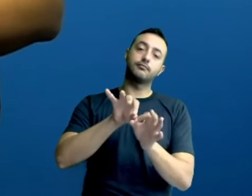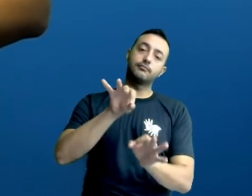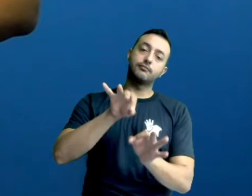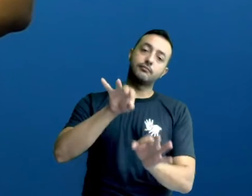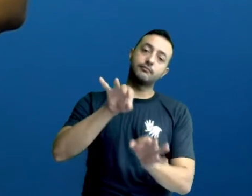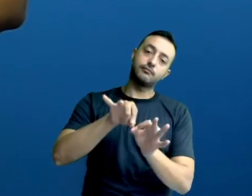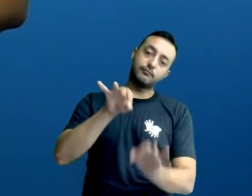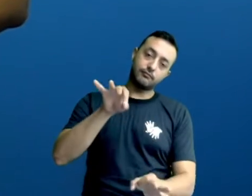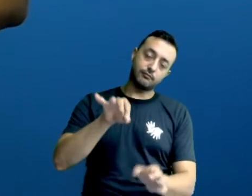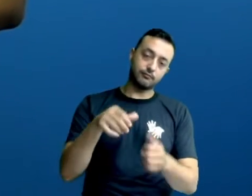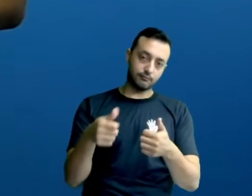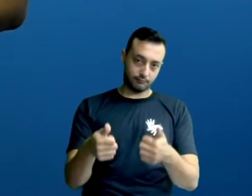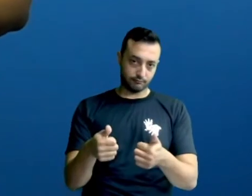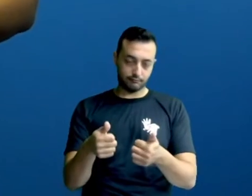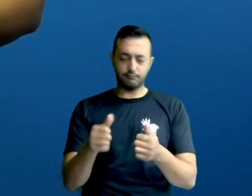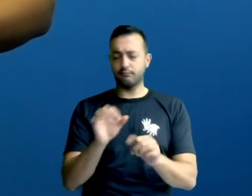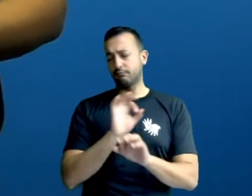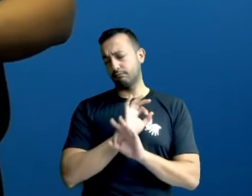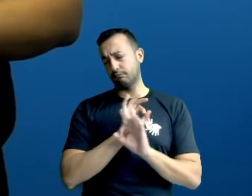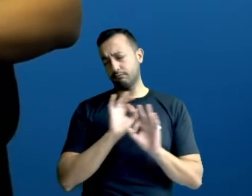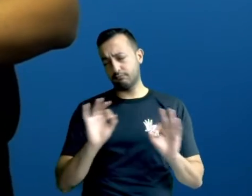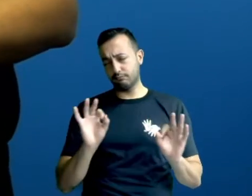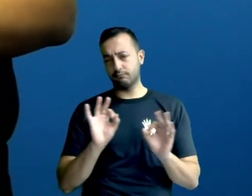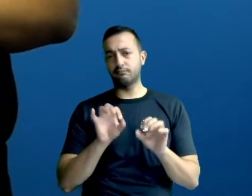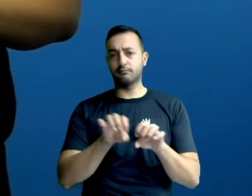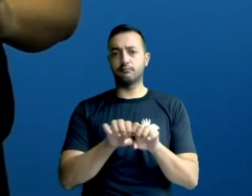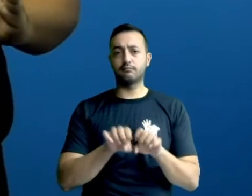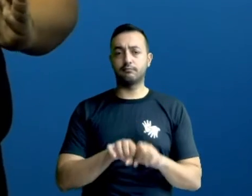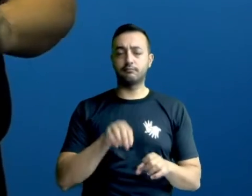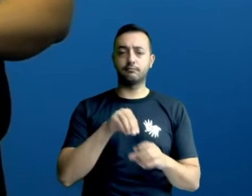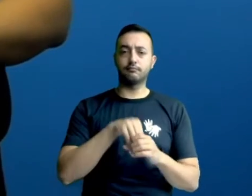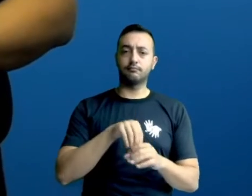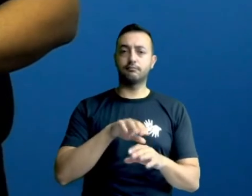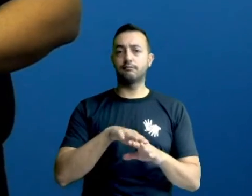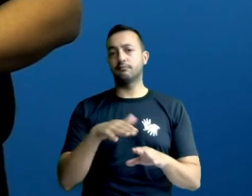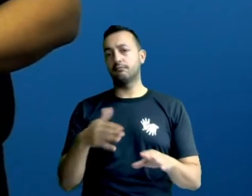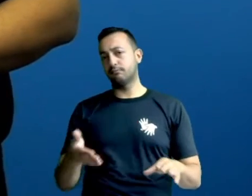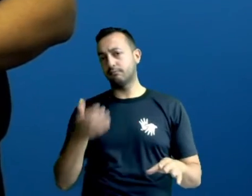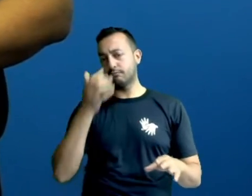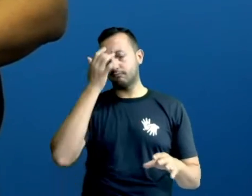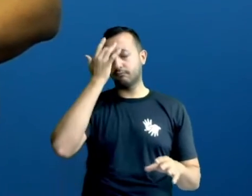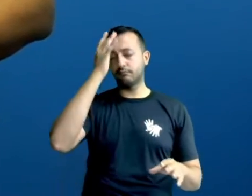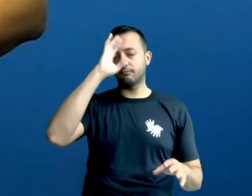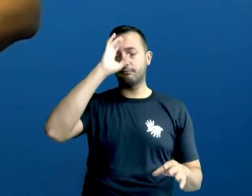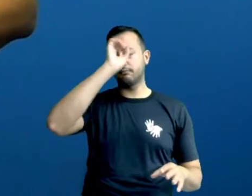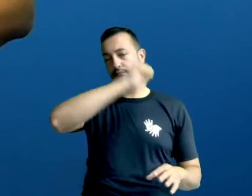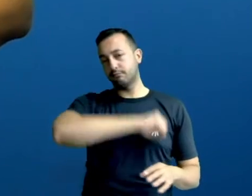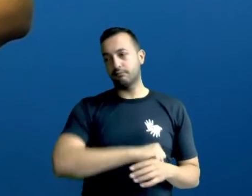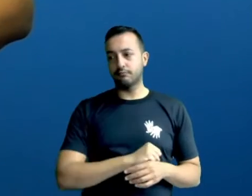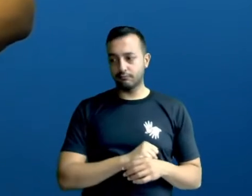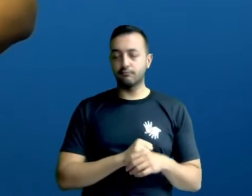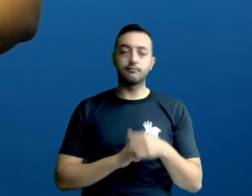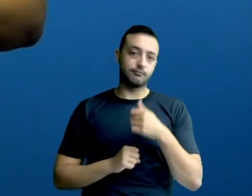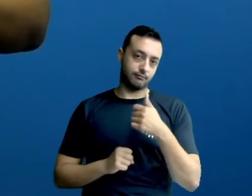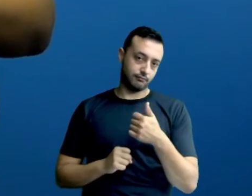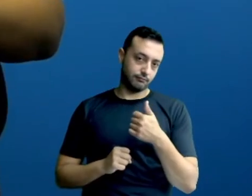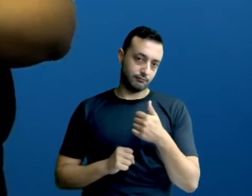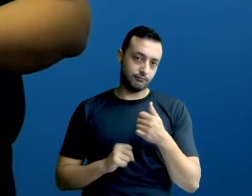bom? Ótimo! A estrutura interna e externa, muito bem fácil da gente compreender, tá